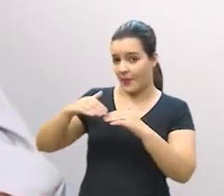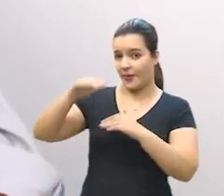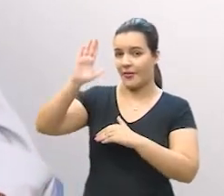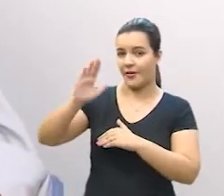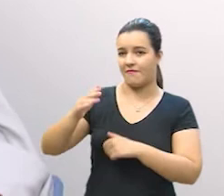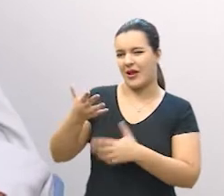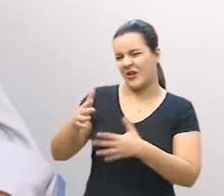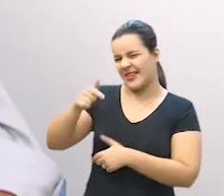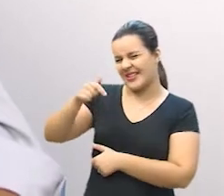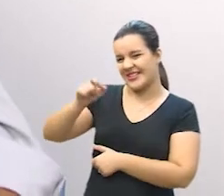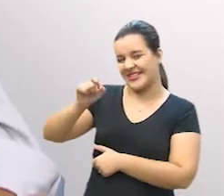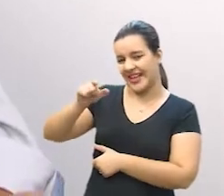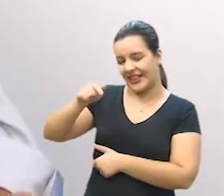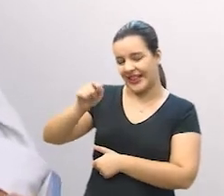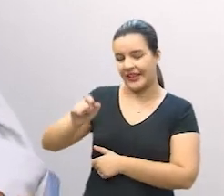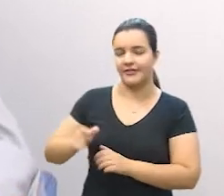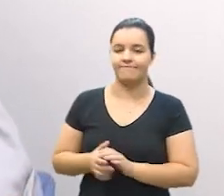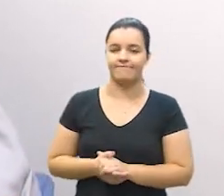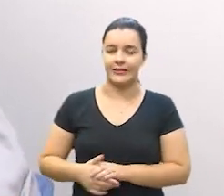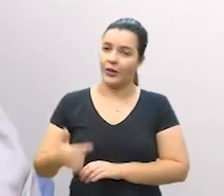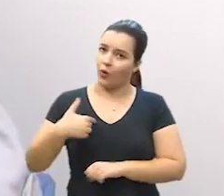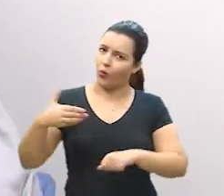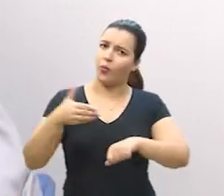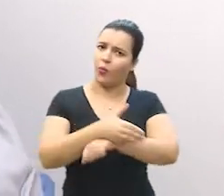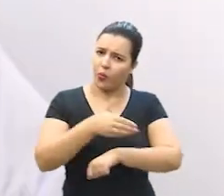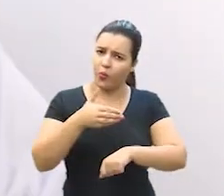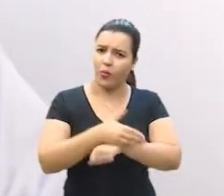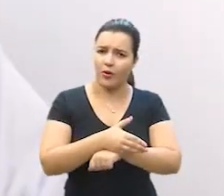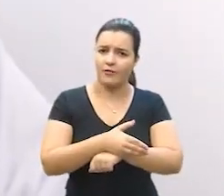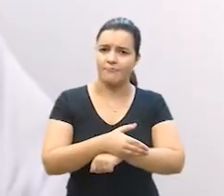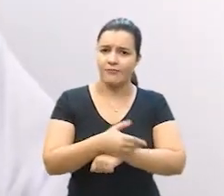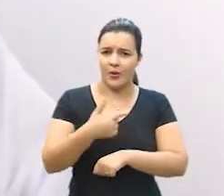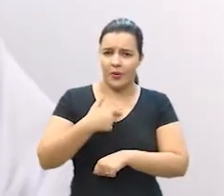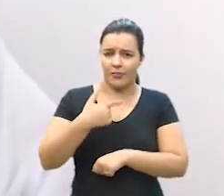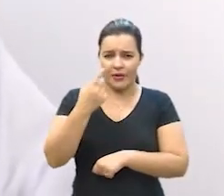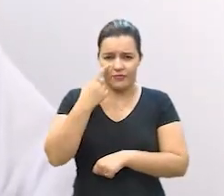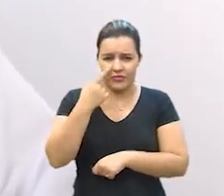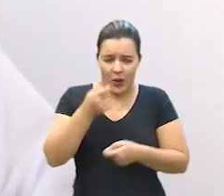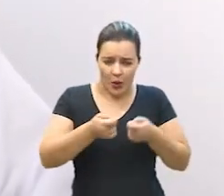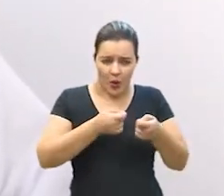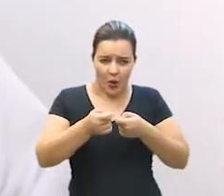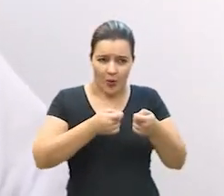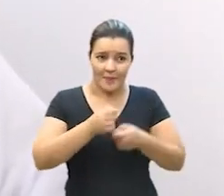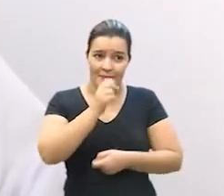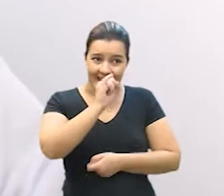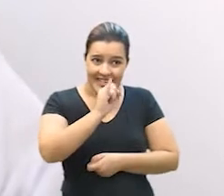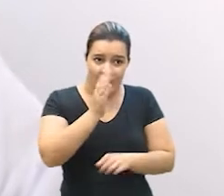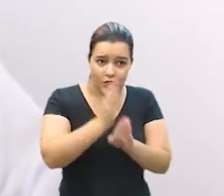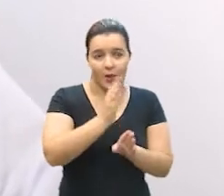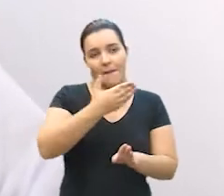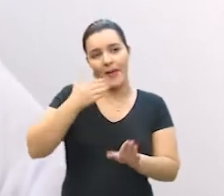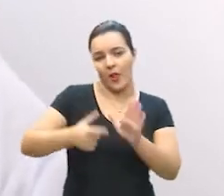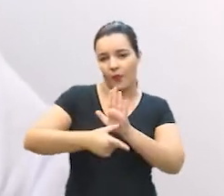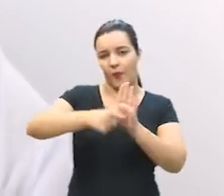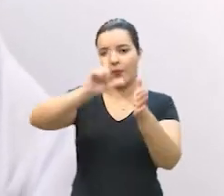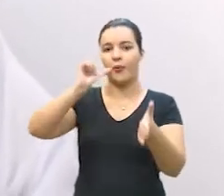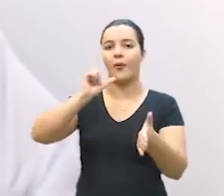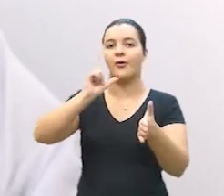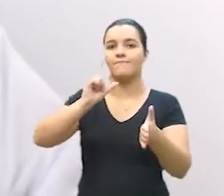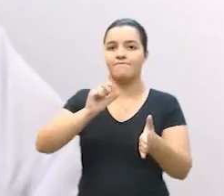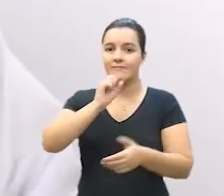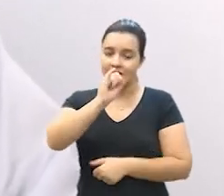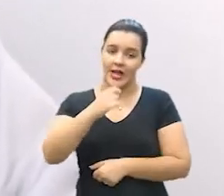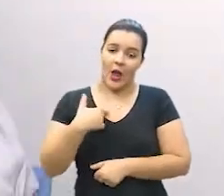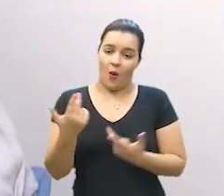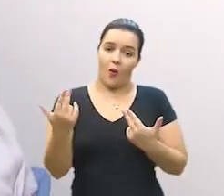numa idade mais avançada, né? Acho que em torno dos 70 anos. Então, assim, eu faço todo um controle para estar me precavendo